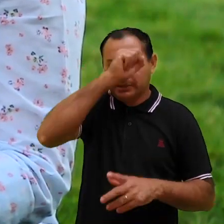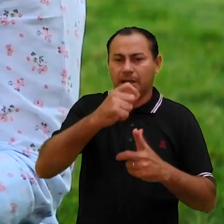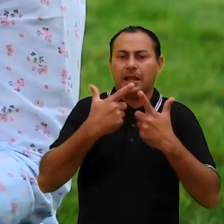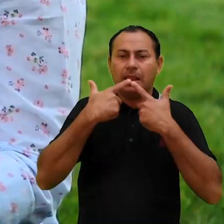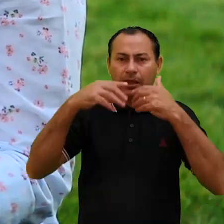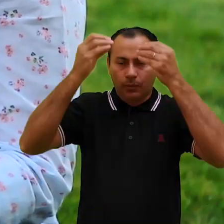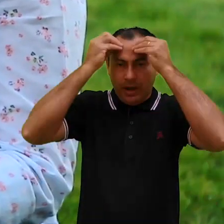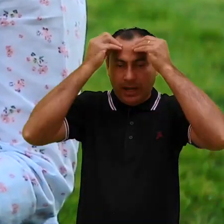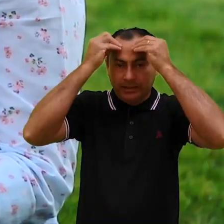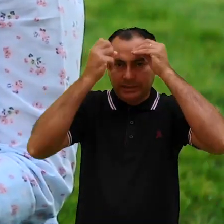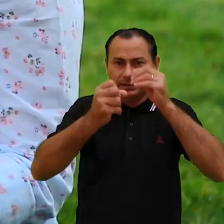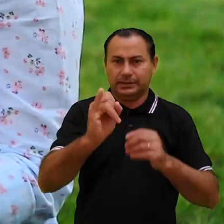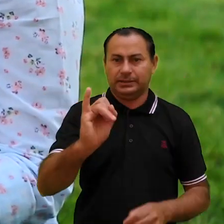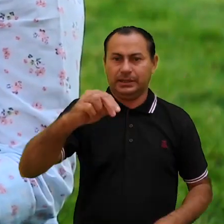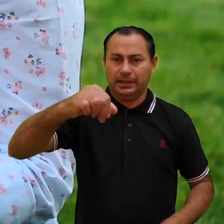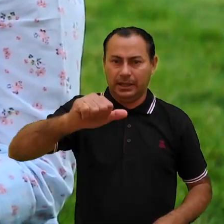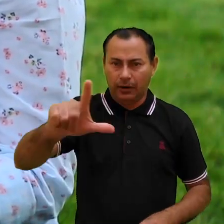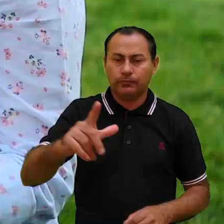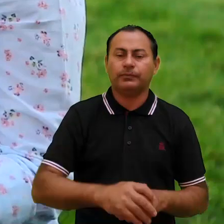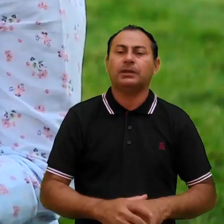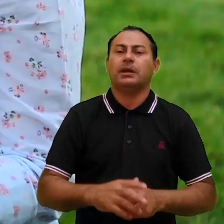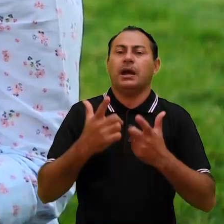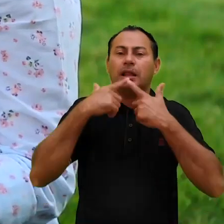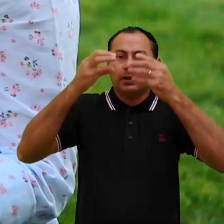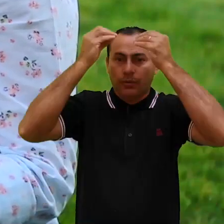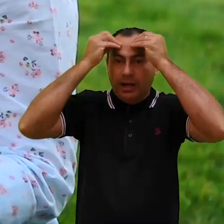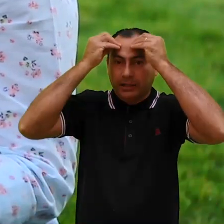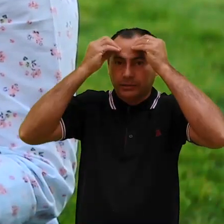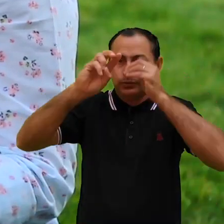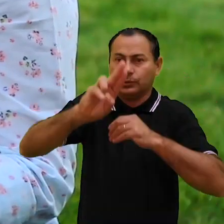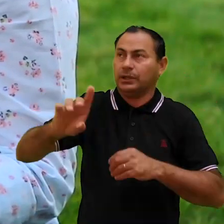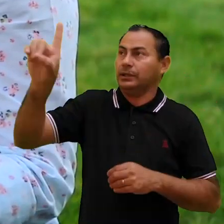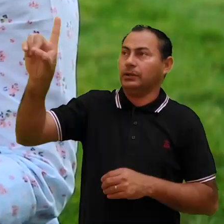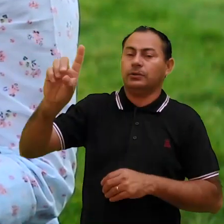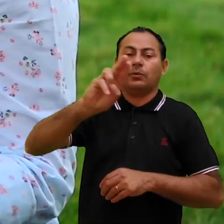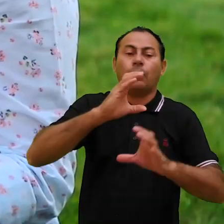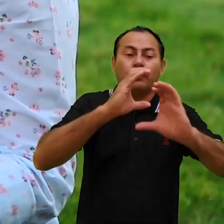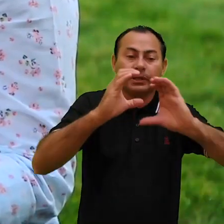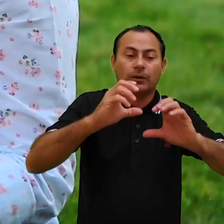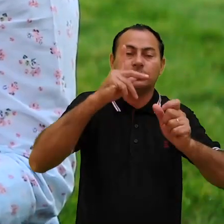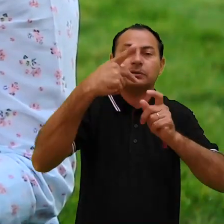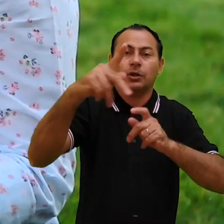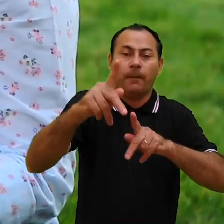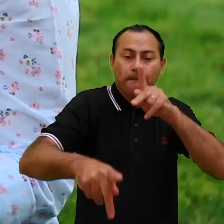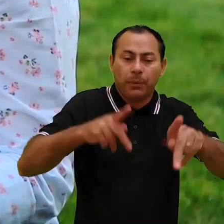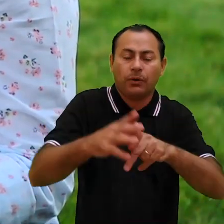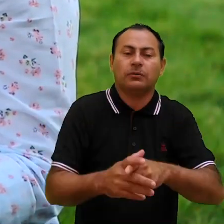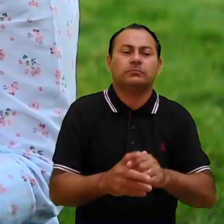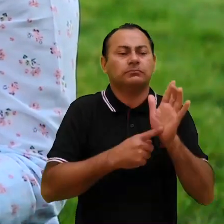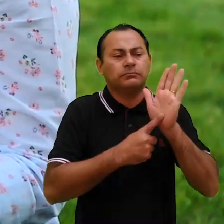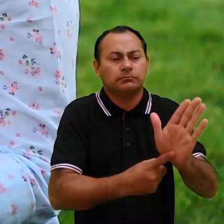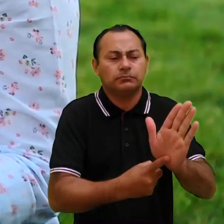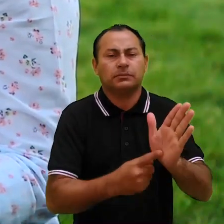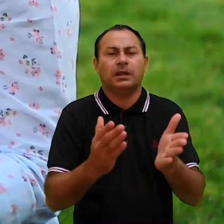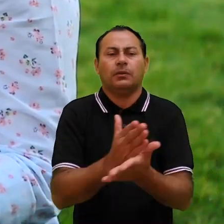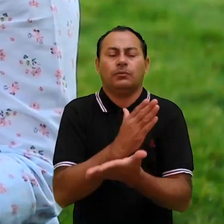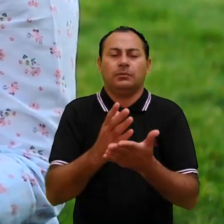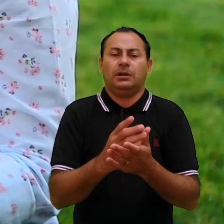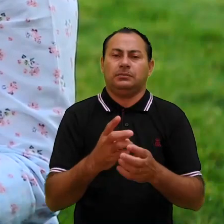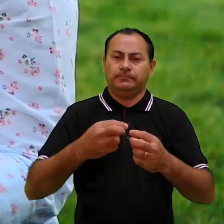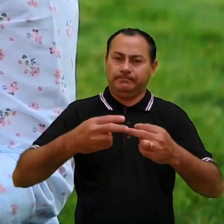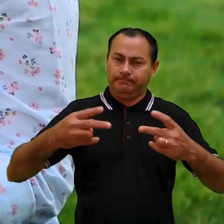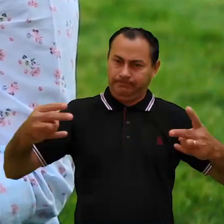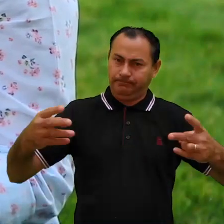de sinais. Esta foi a linguagem usada por Deus para se comunicar com o seu povo e para decodificá-la são necessárias algumas